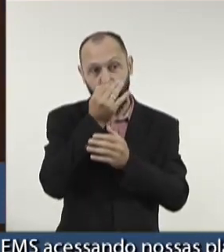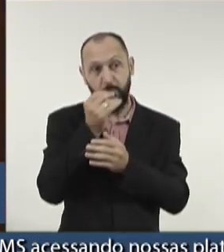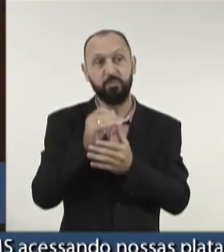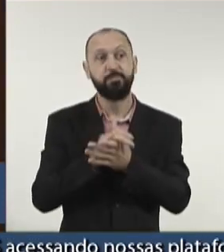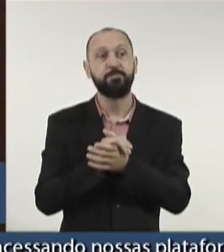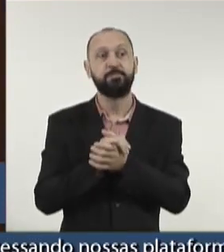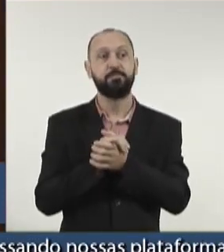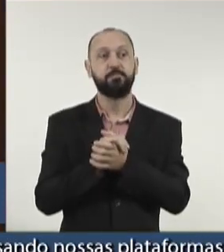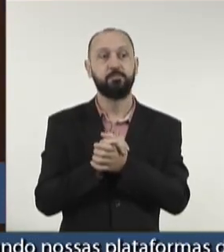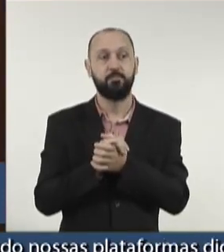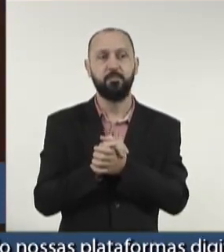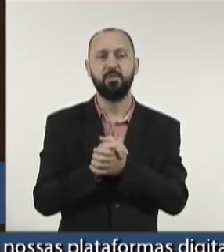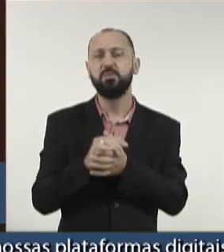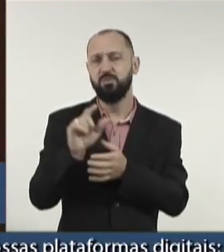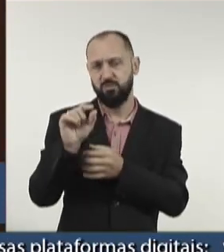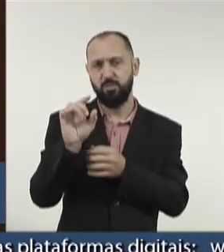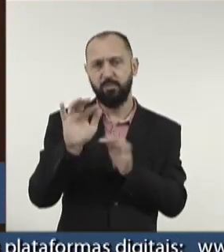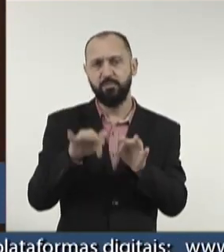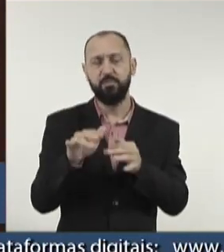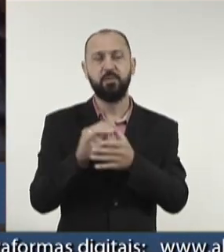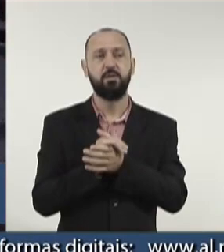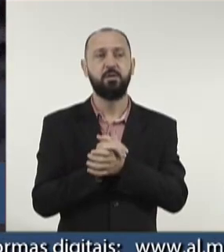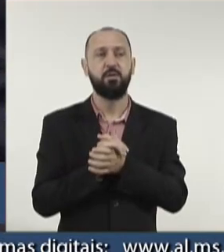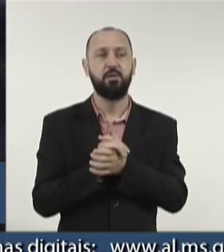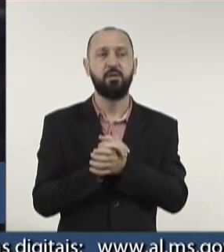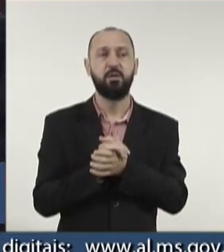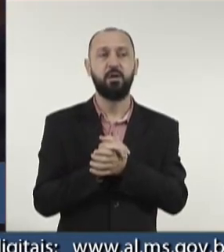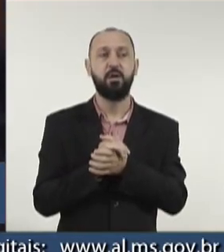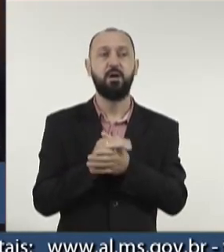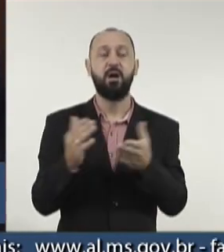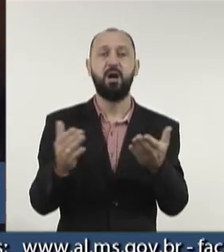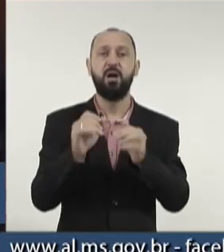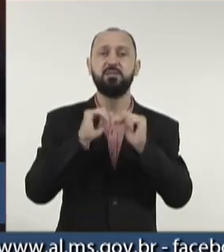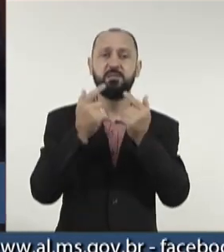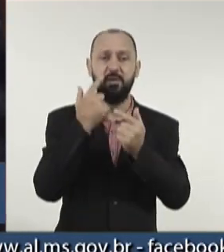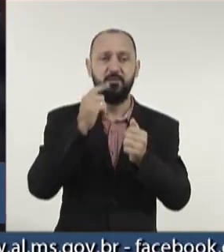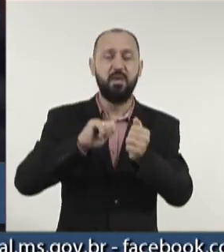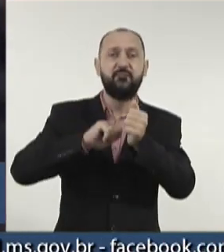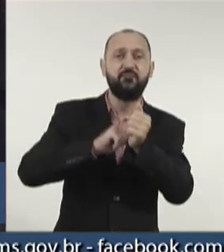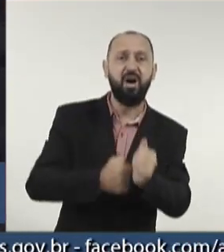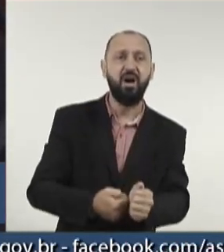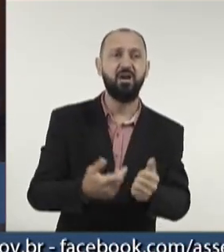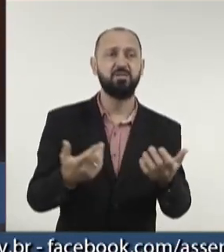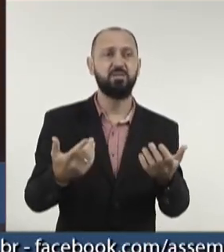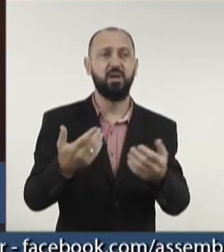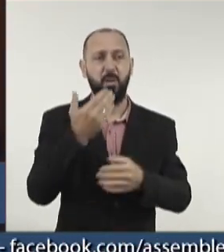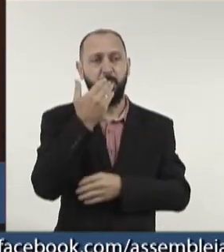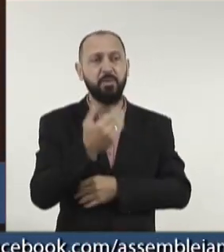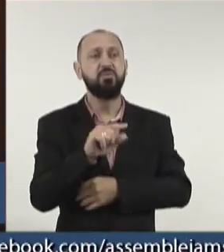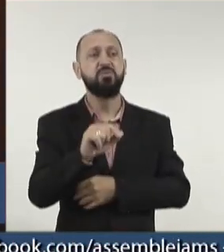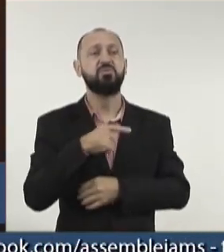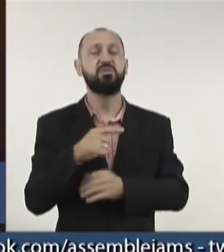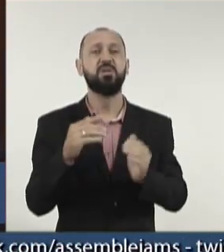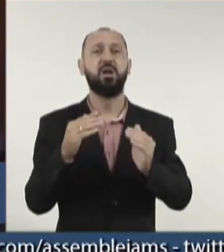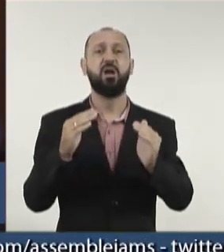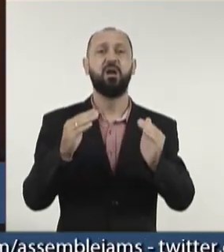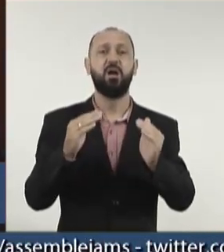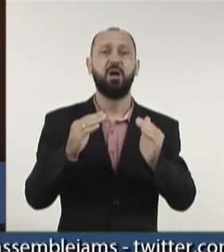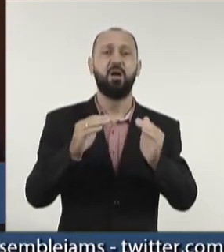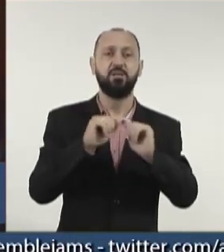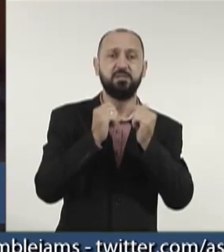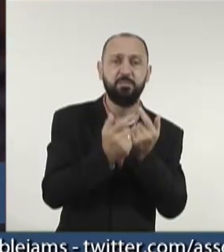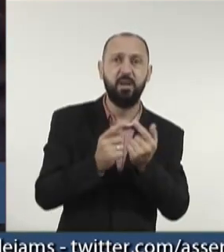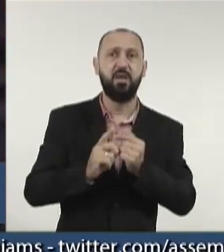trava, só para concluir, deputada Gleice, a casa vem e trava, é a pedido de quem? Da casa ou é